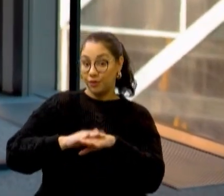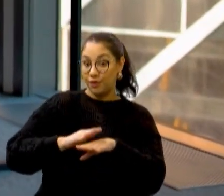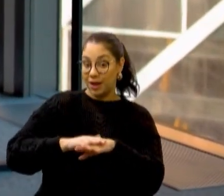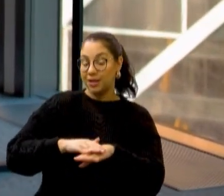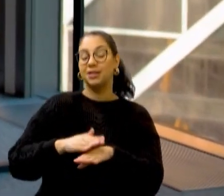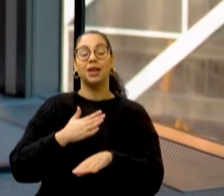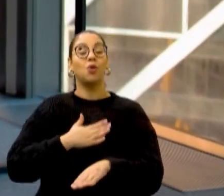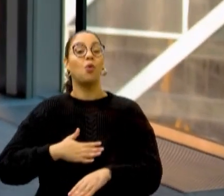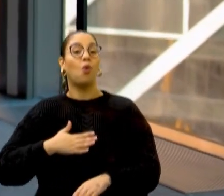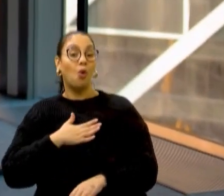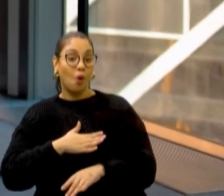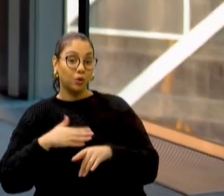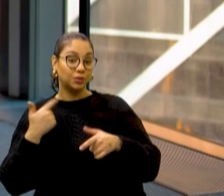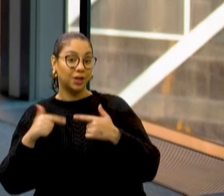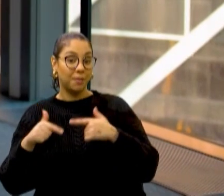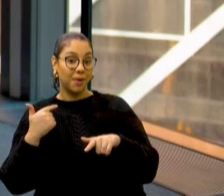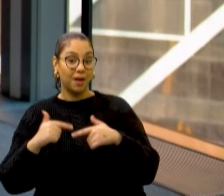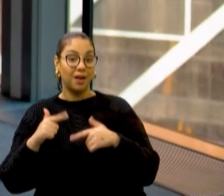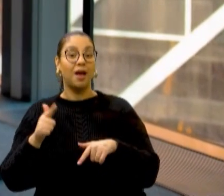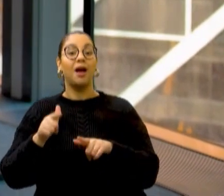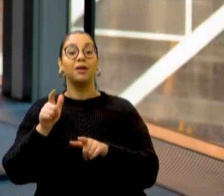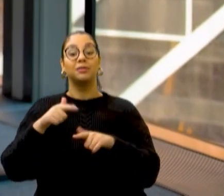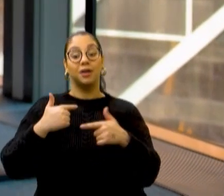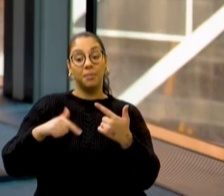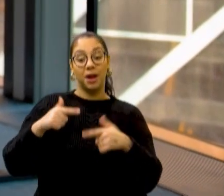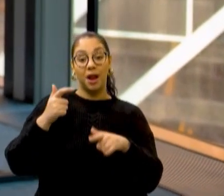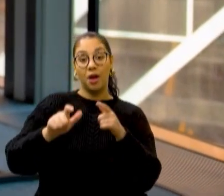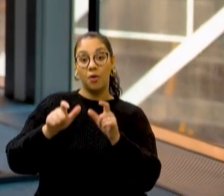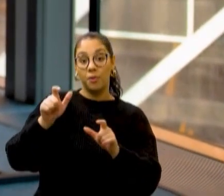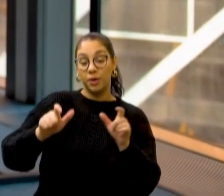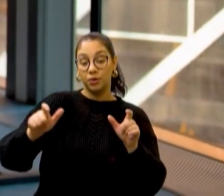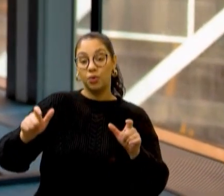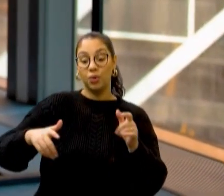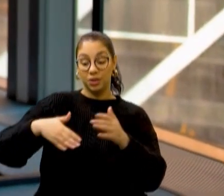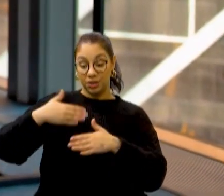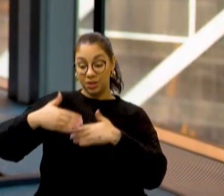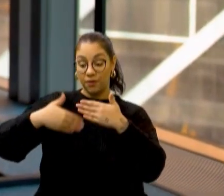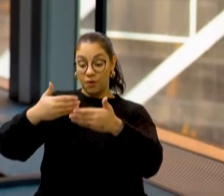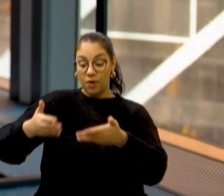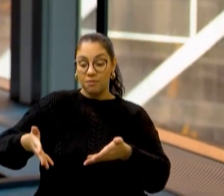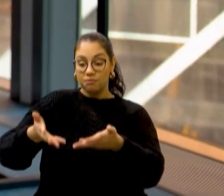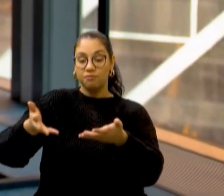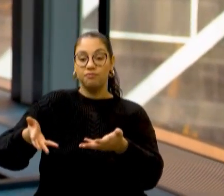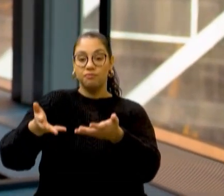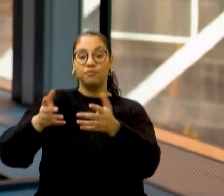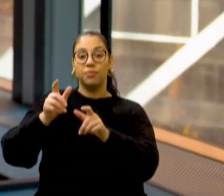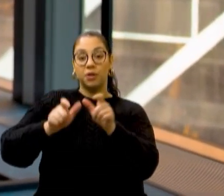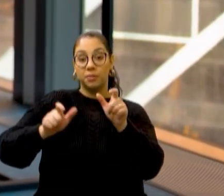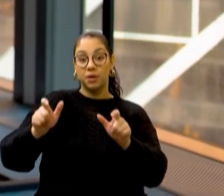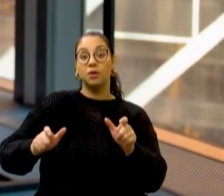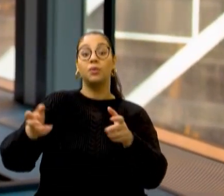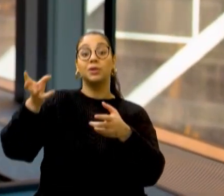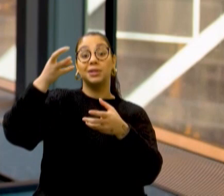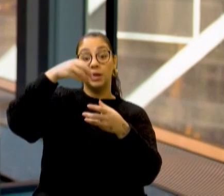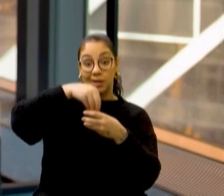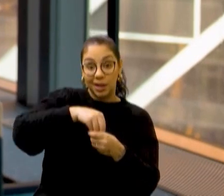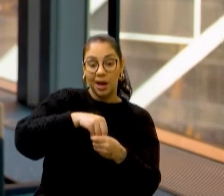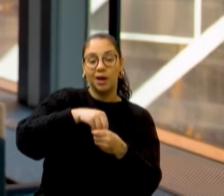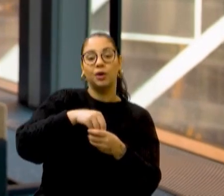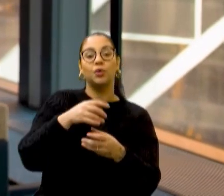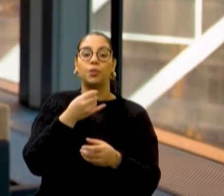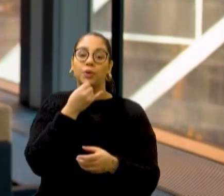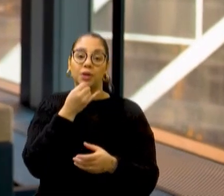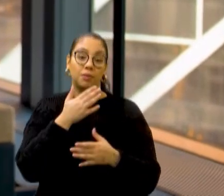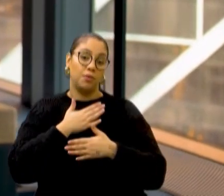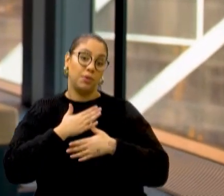de fazer é o que eu gosto de trabalhar trabalhar com pessoas desenvolver pessoas tanto internos né